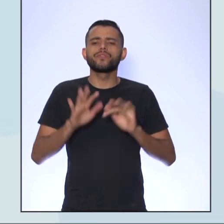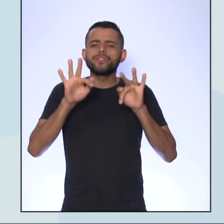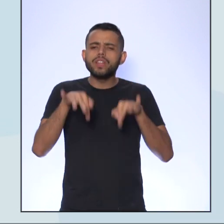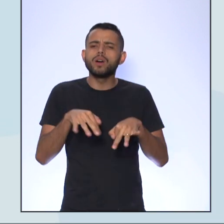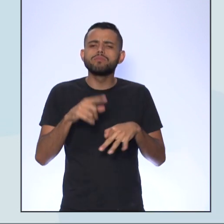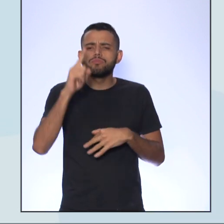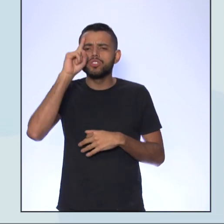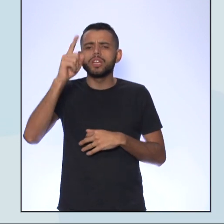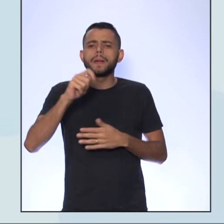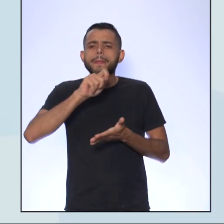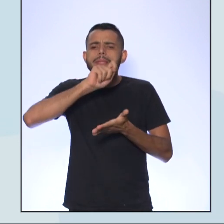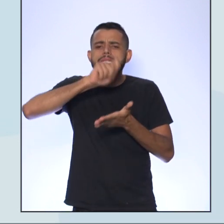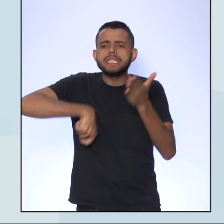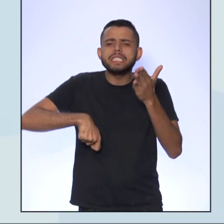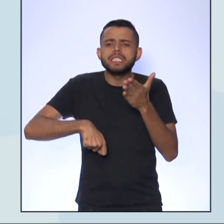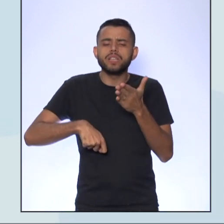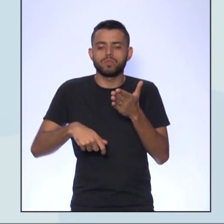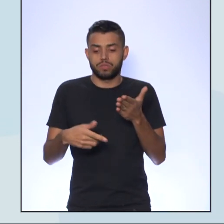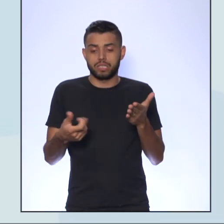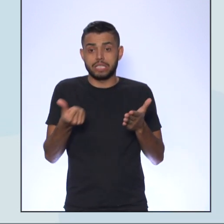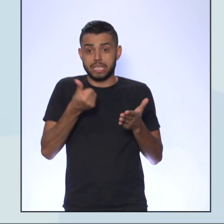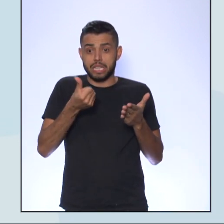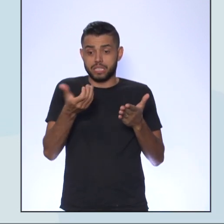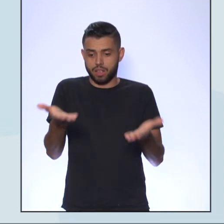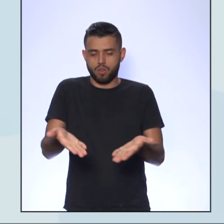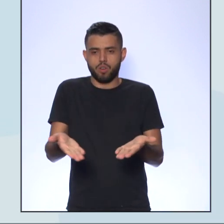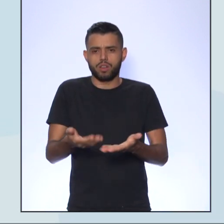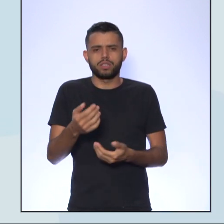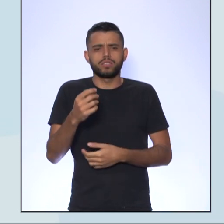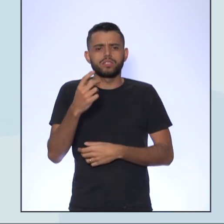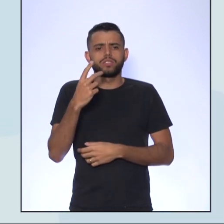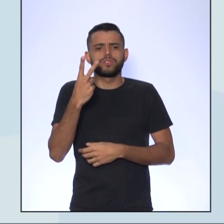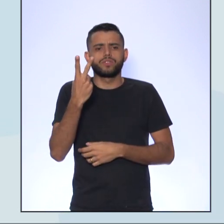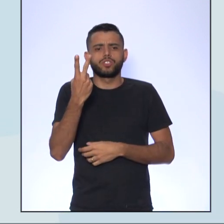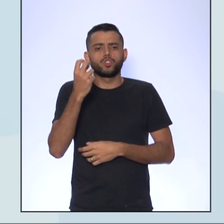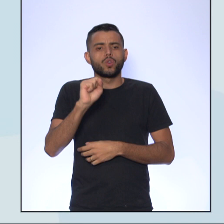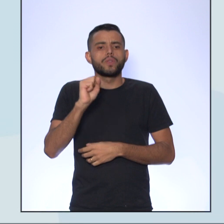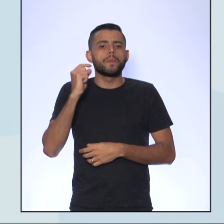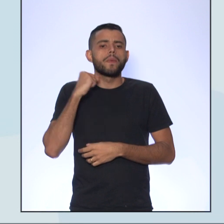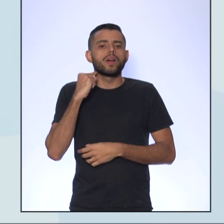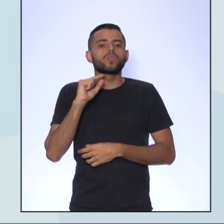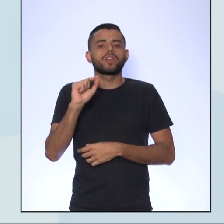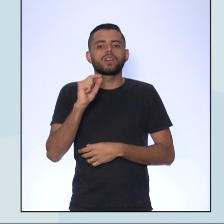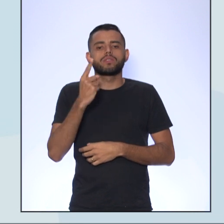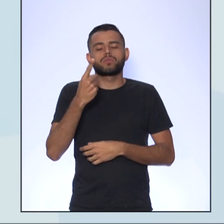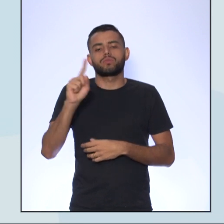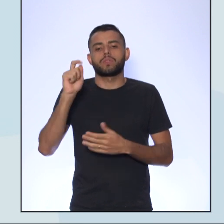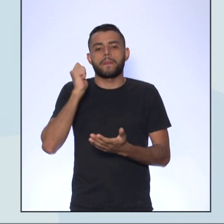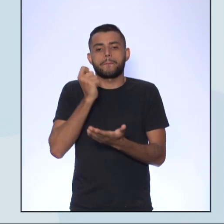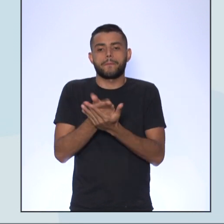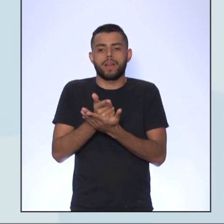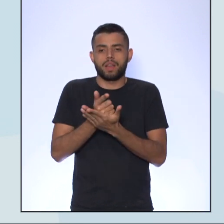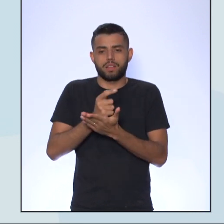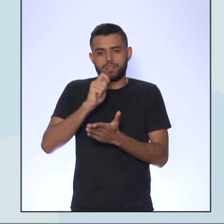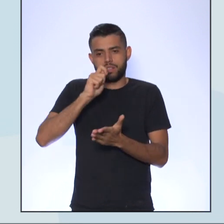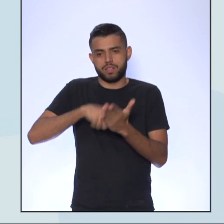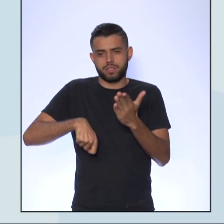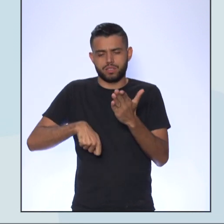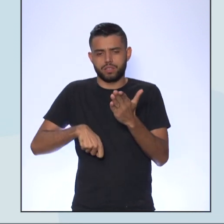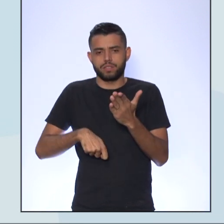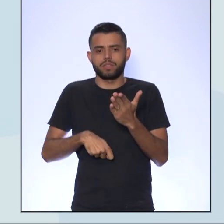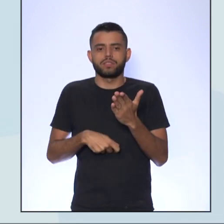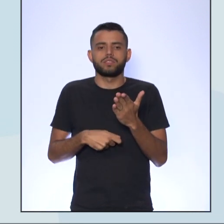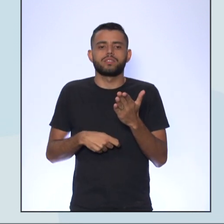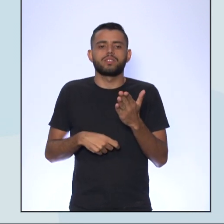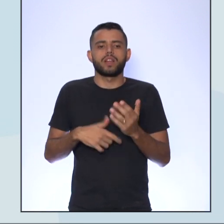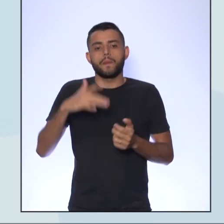inscrição agora, sexta-feira, 28 de maio, é o fim do período para pagamento da taxa de inscrição. Isto para